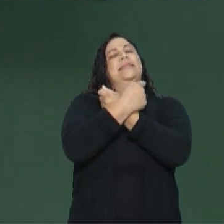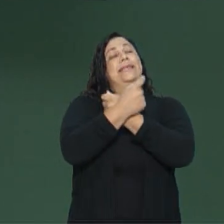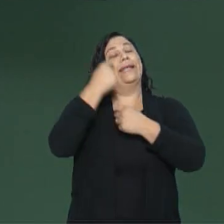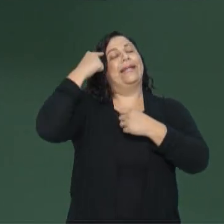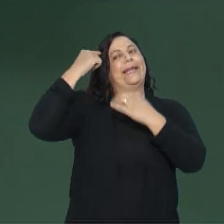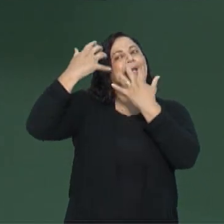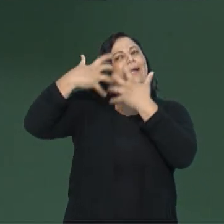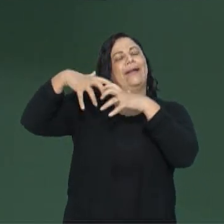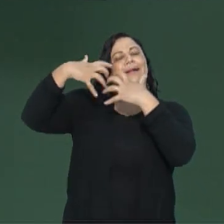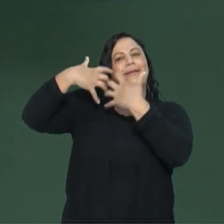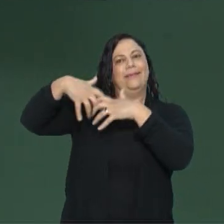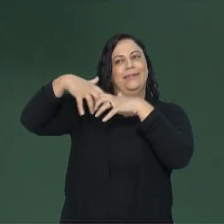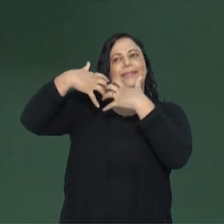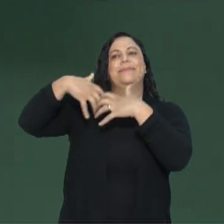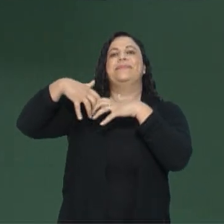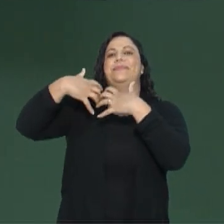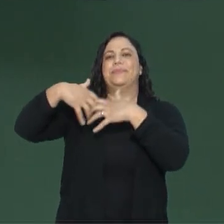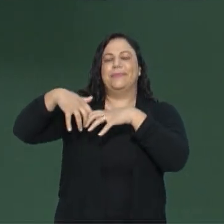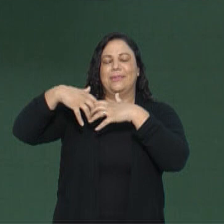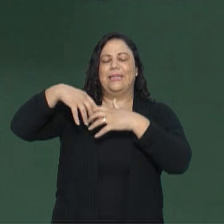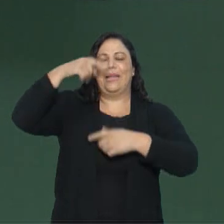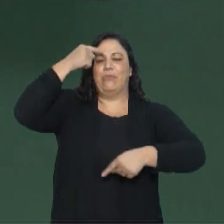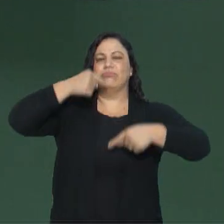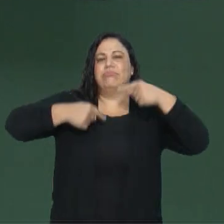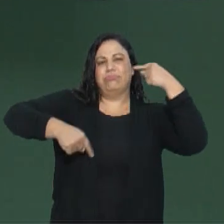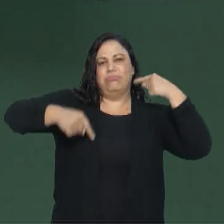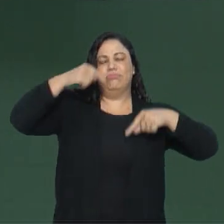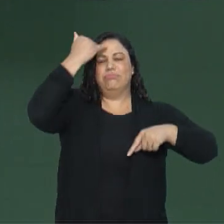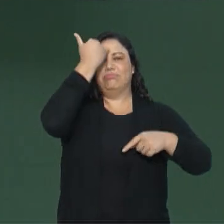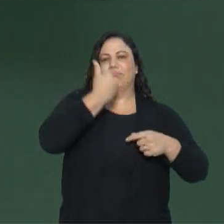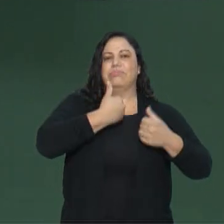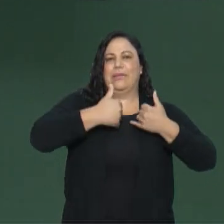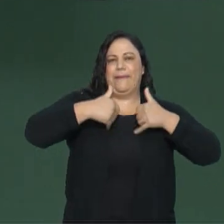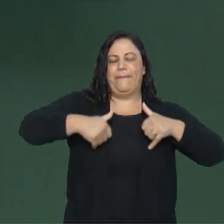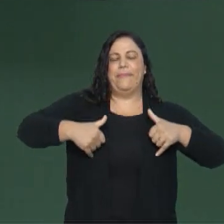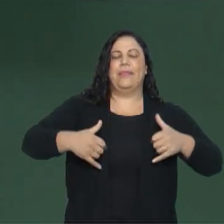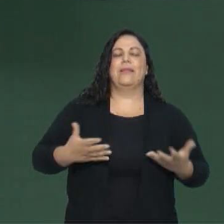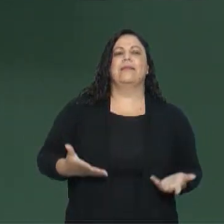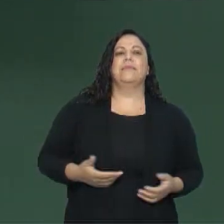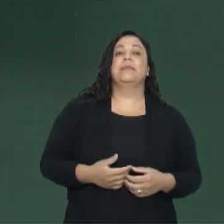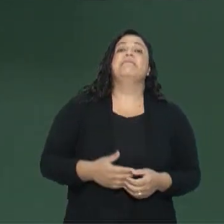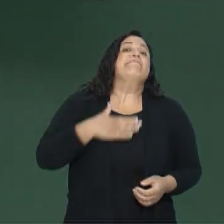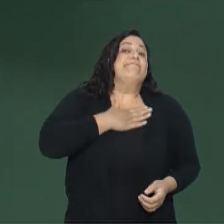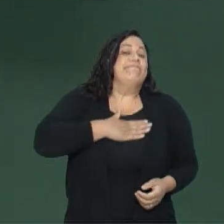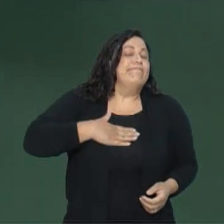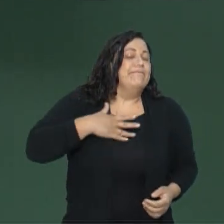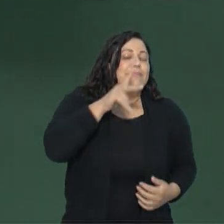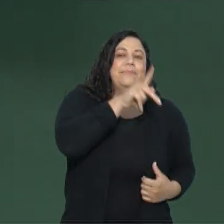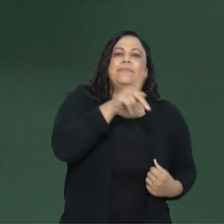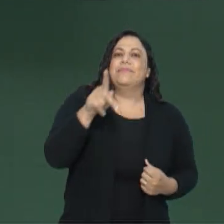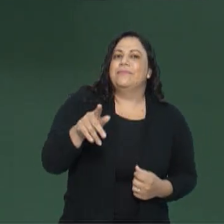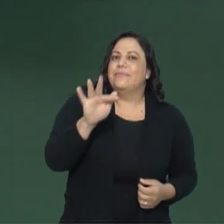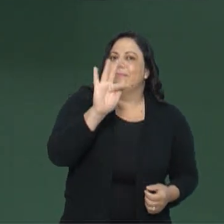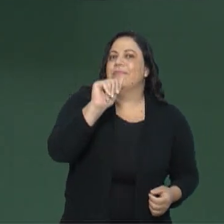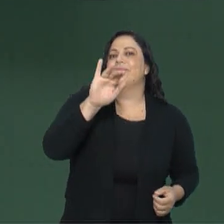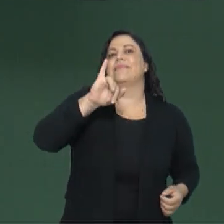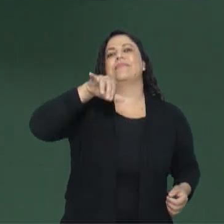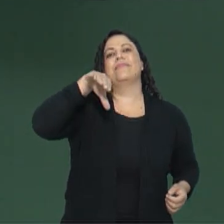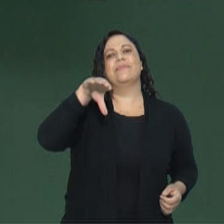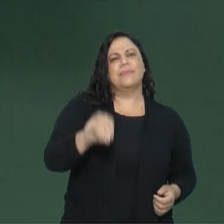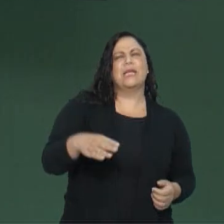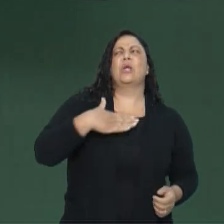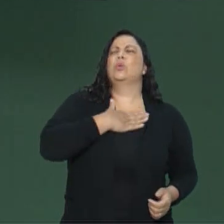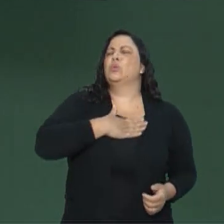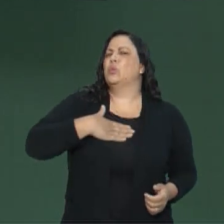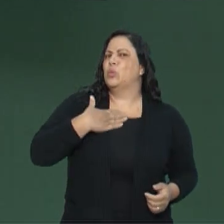cérebro, né? Engana o nosso sistema nervoso. Fabiano, gostei dos desafios. Quando tiver a reprise da